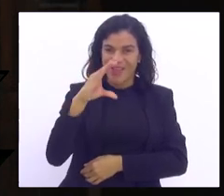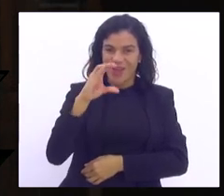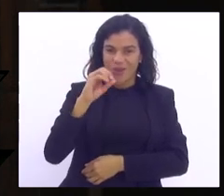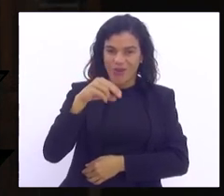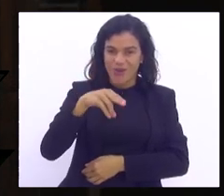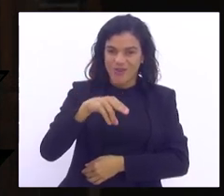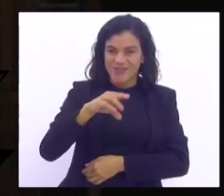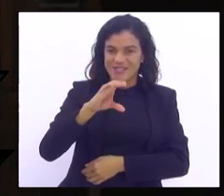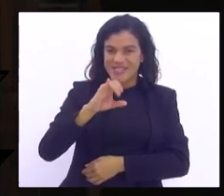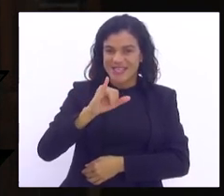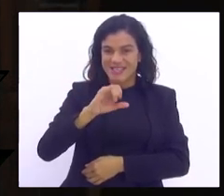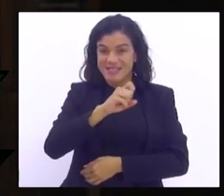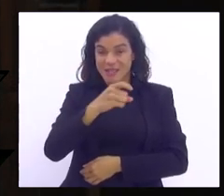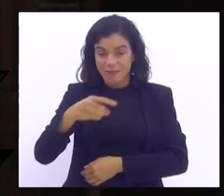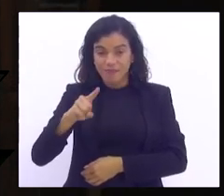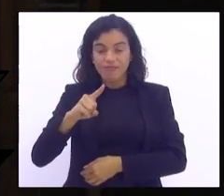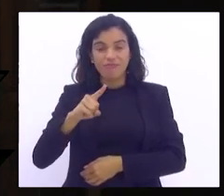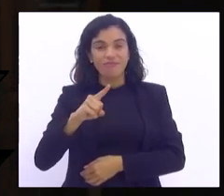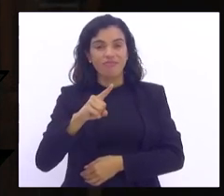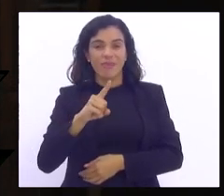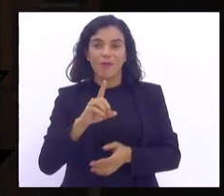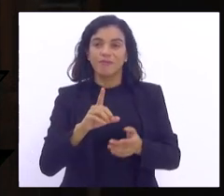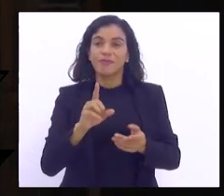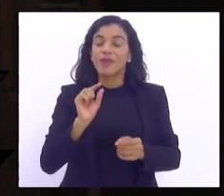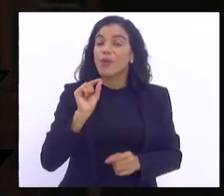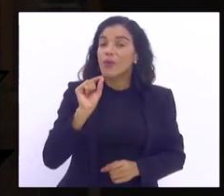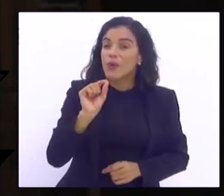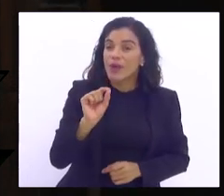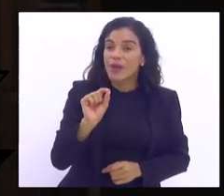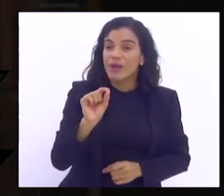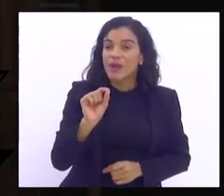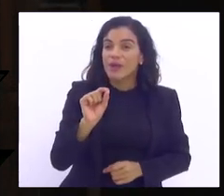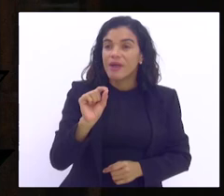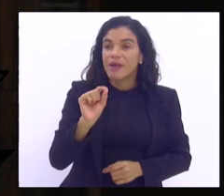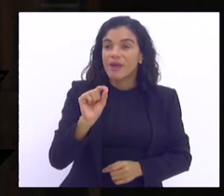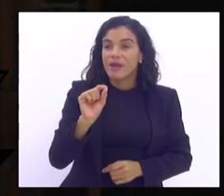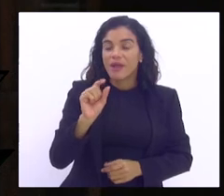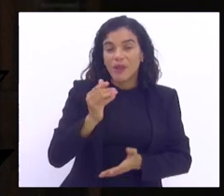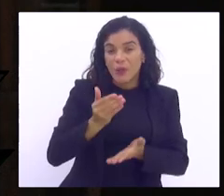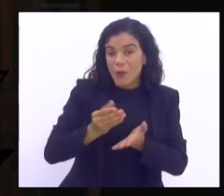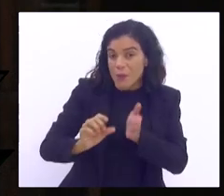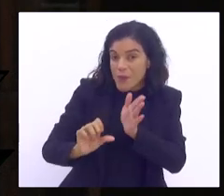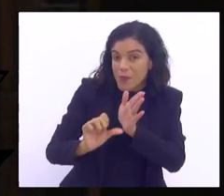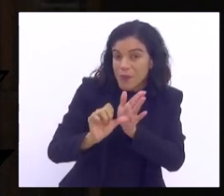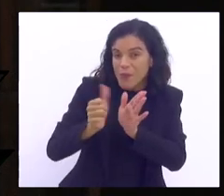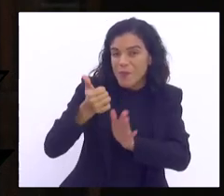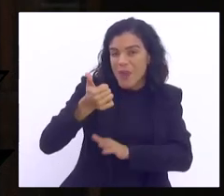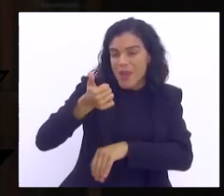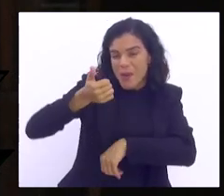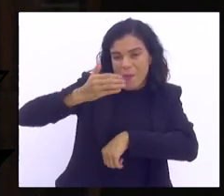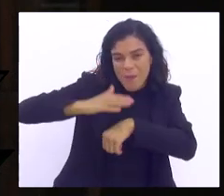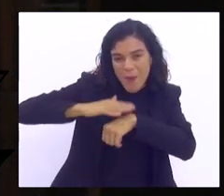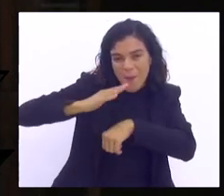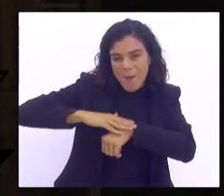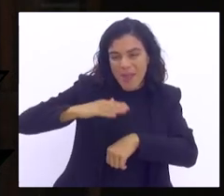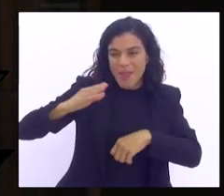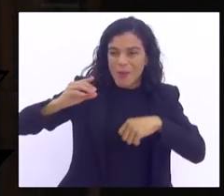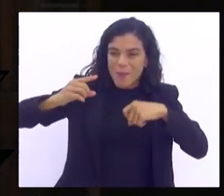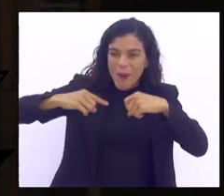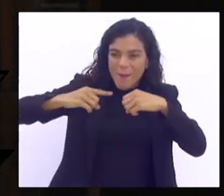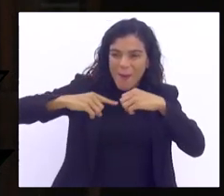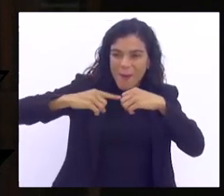Proclamamos e definimos com a nossa autoridade apostólica que, desde o primeiro momento da sua